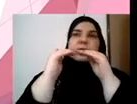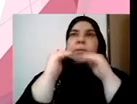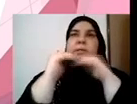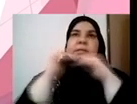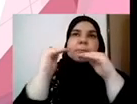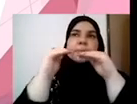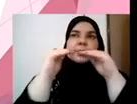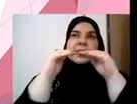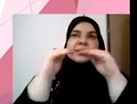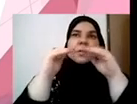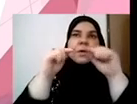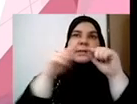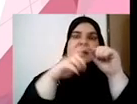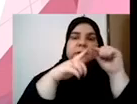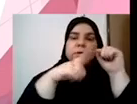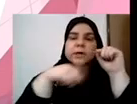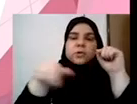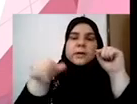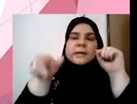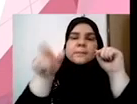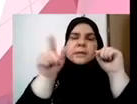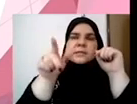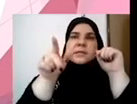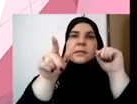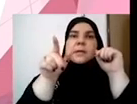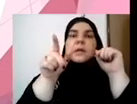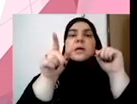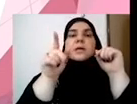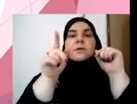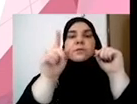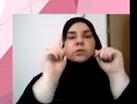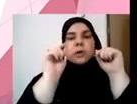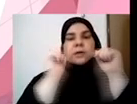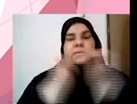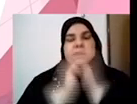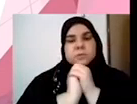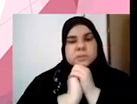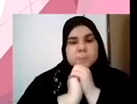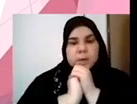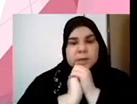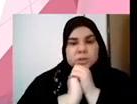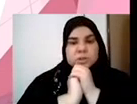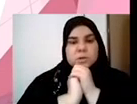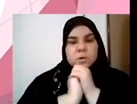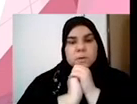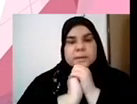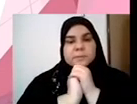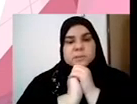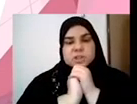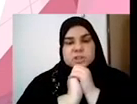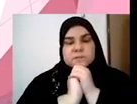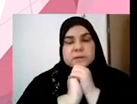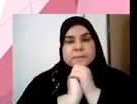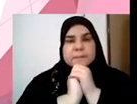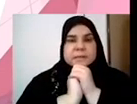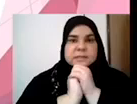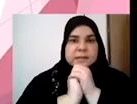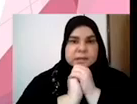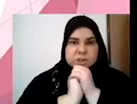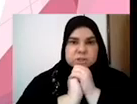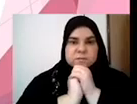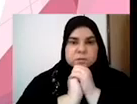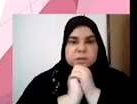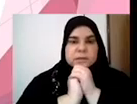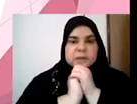eu divido, por exemplo, por 10 ao quadrado, eu quero jogar ele para cima, eu vou trocar o sinal do expoente. Então, como ele é positivo, ele passa